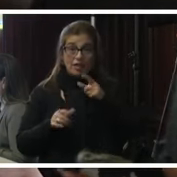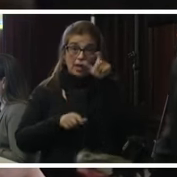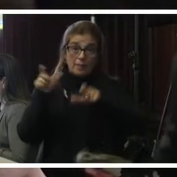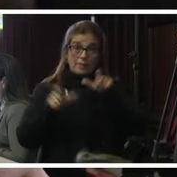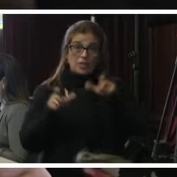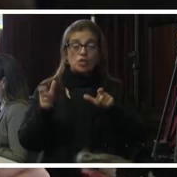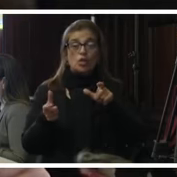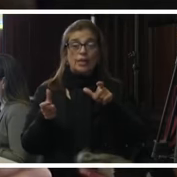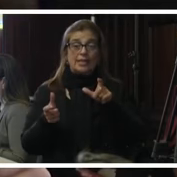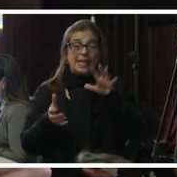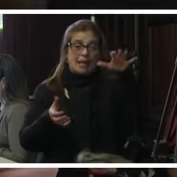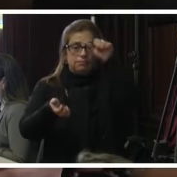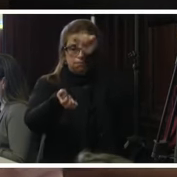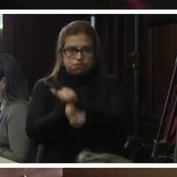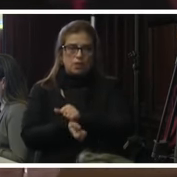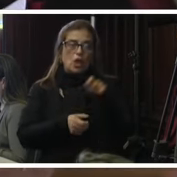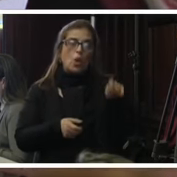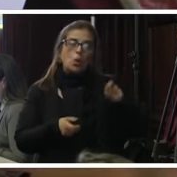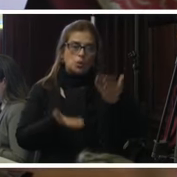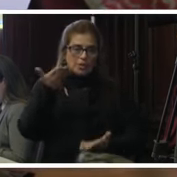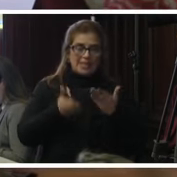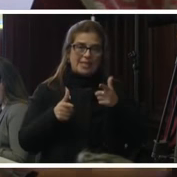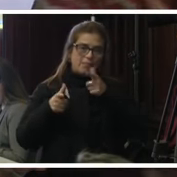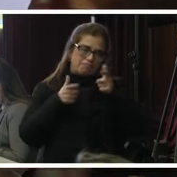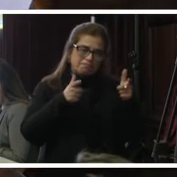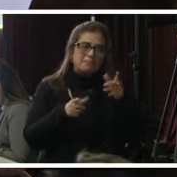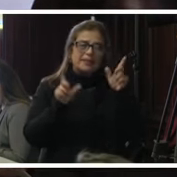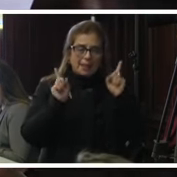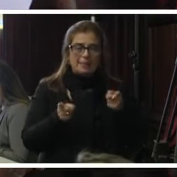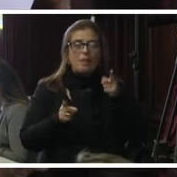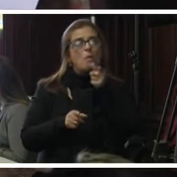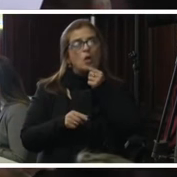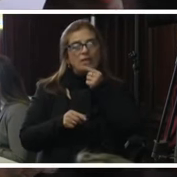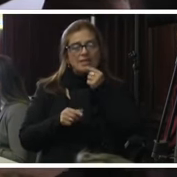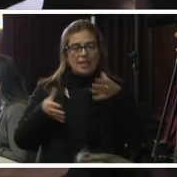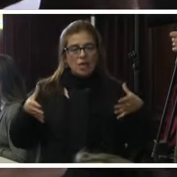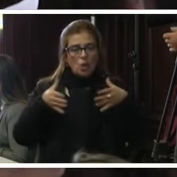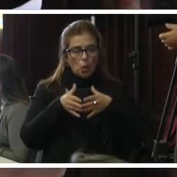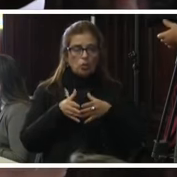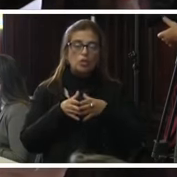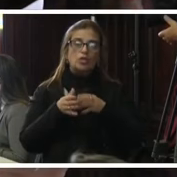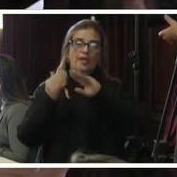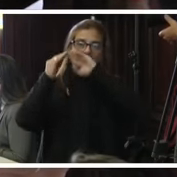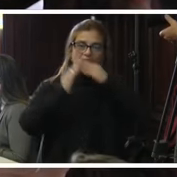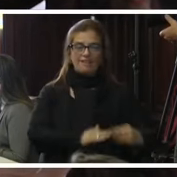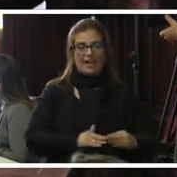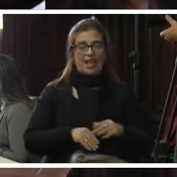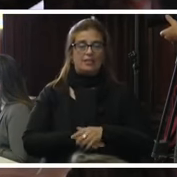da justiça, diversas incursões policiais foram realizadas no conjunto de favelas da Maré.